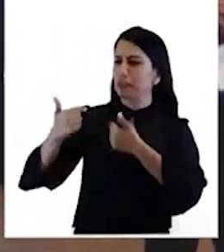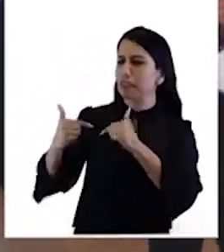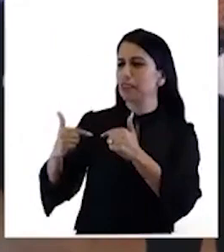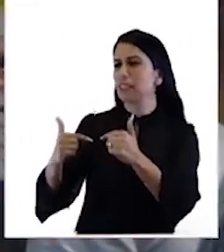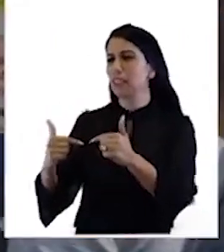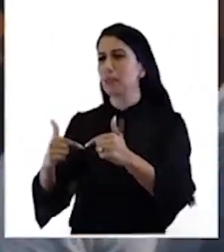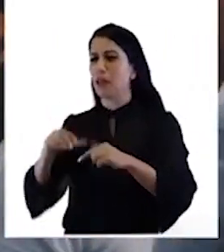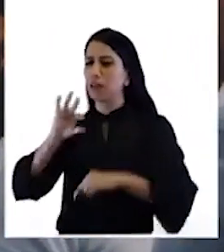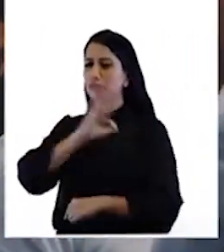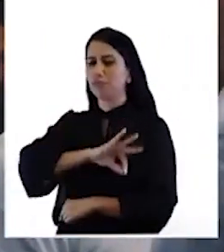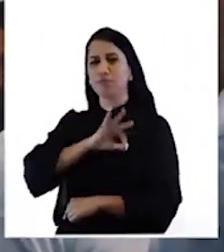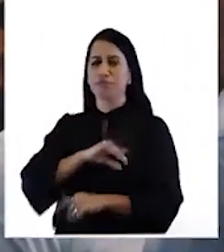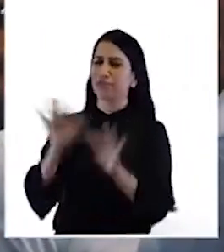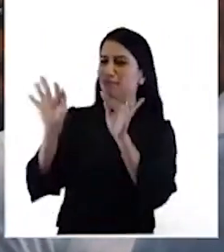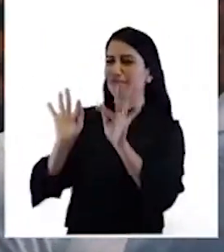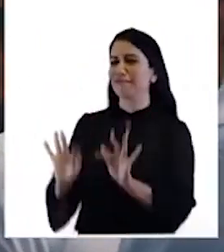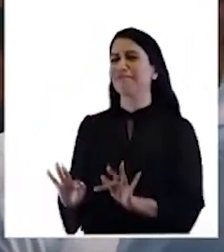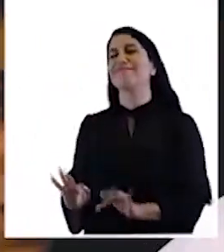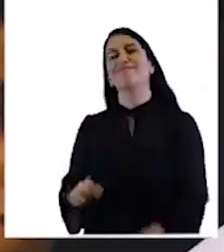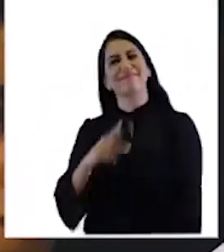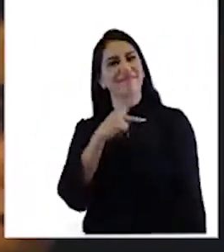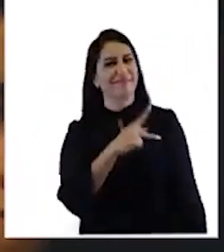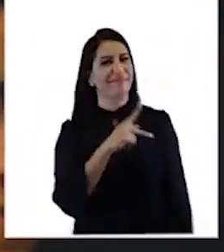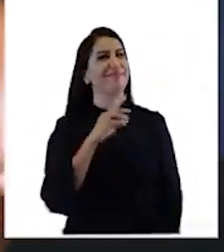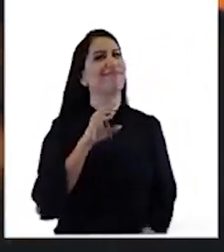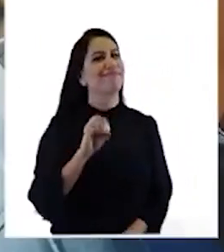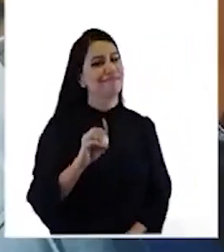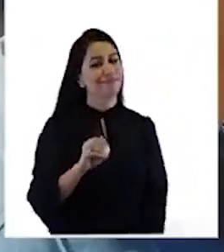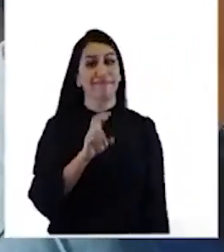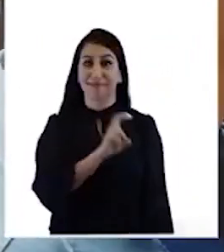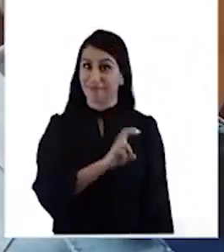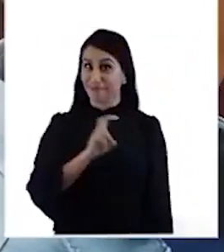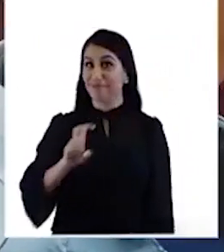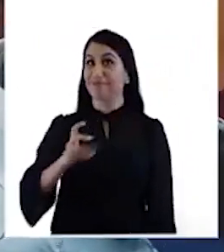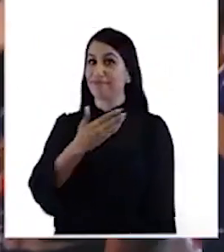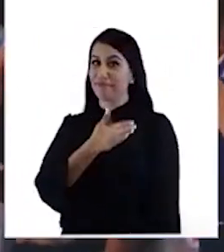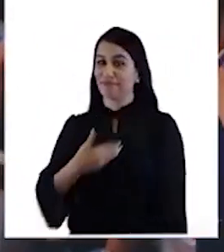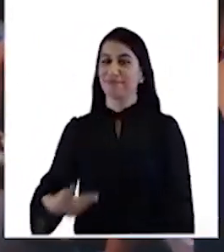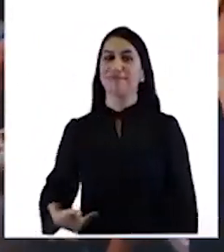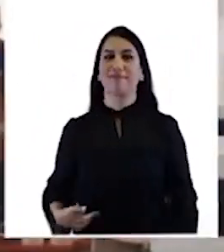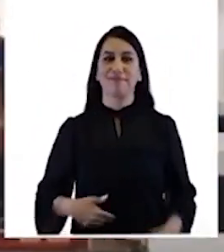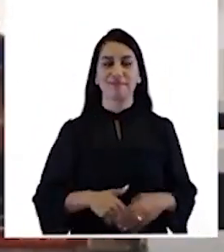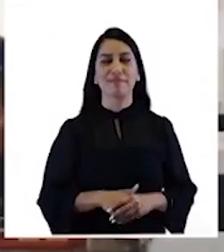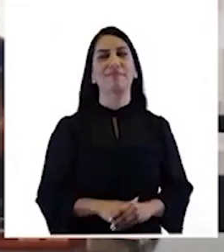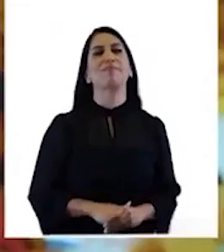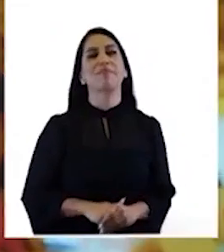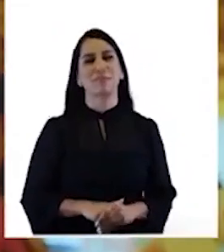felicidade. É Paulo Otávio, 55 governador.